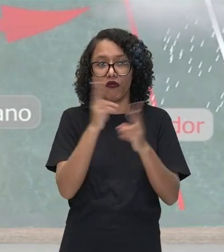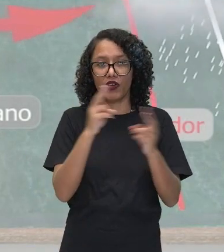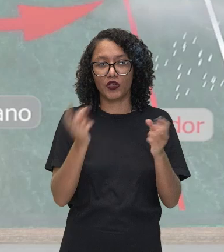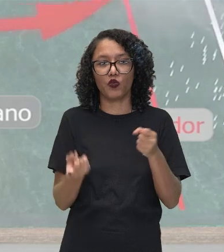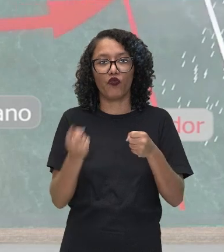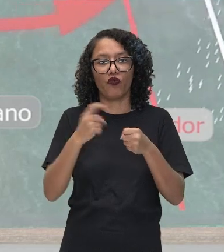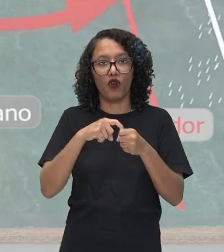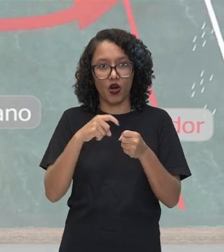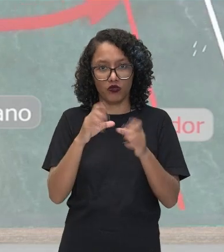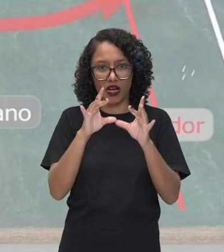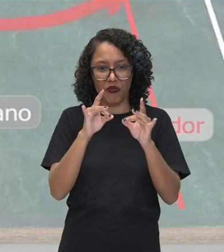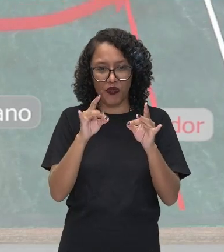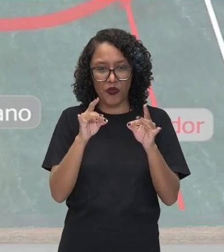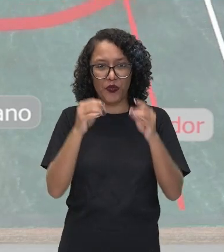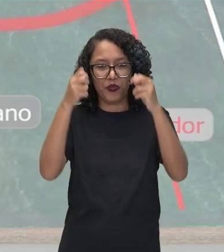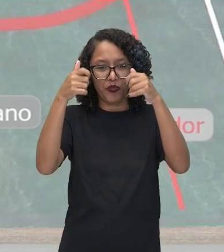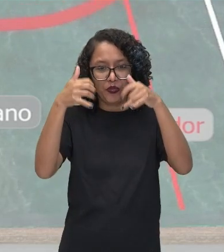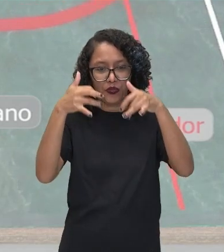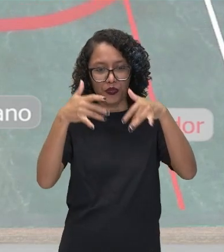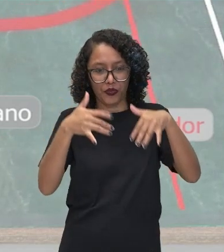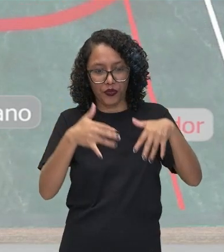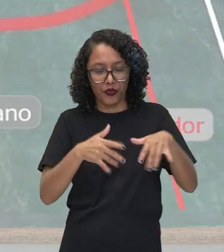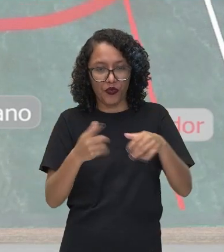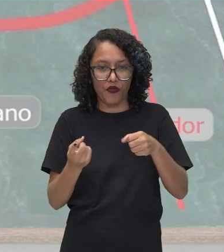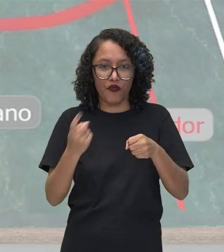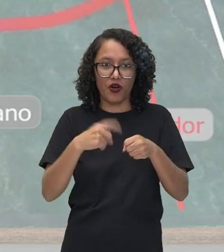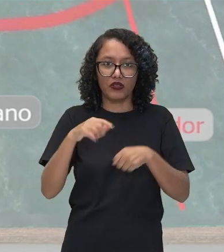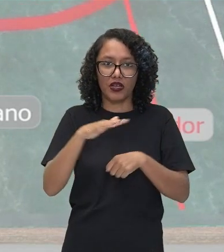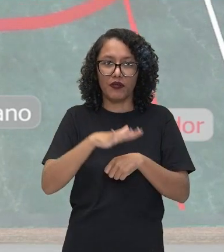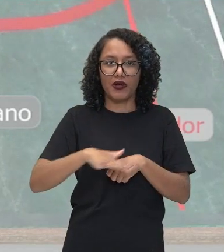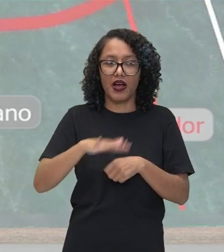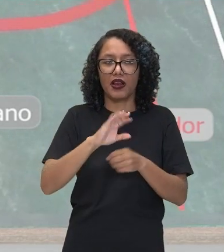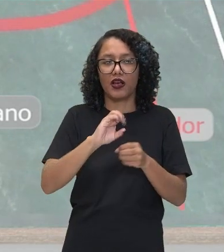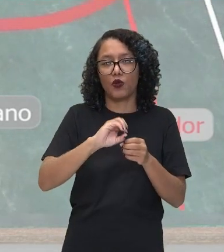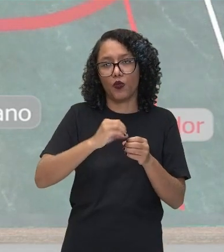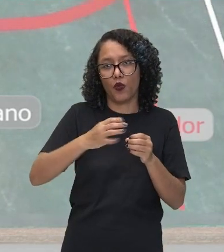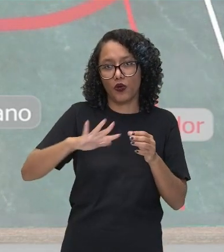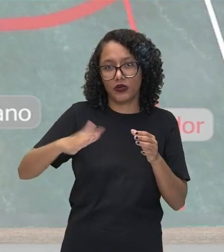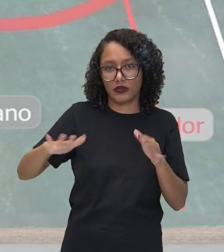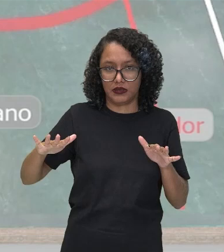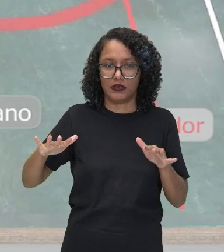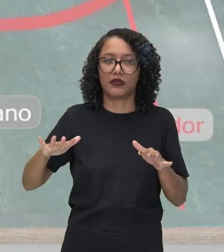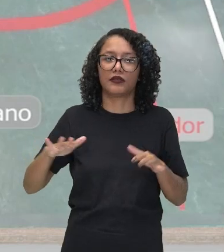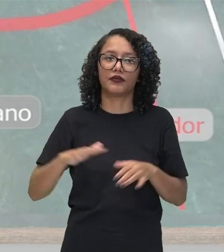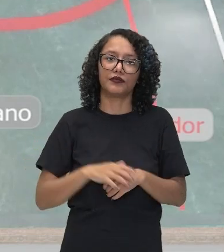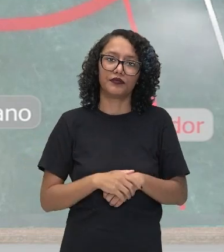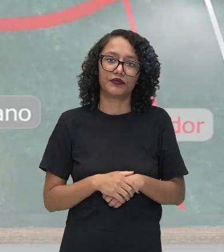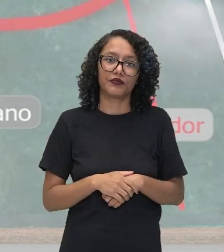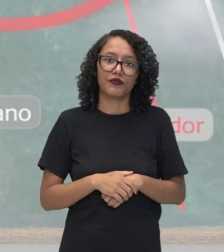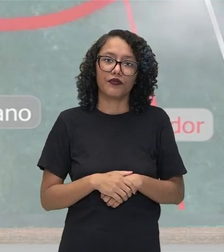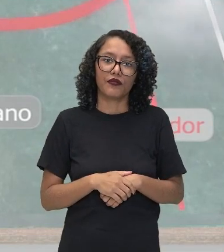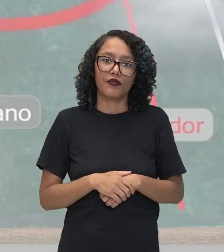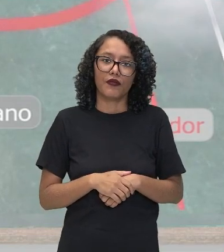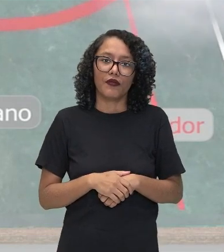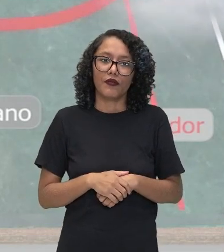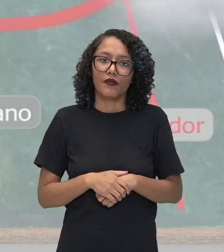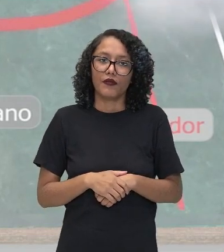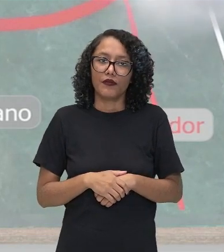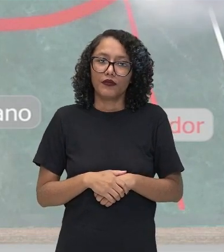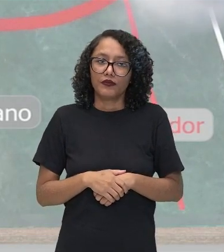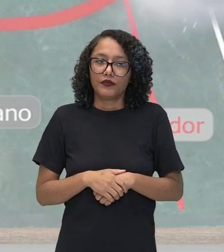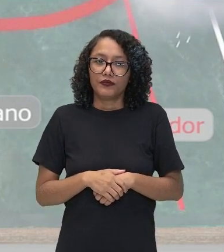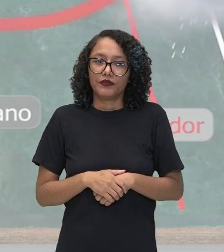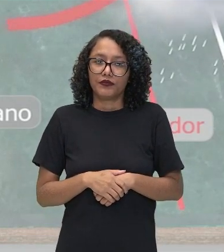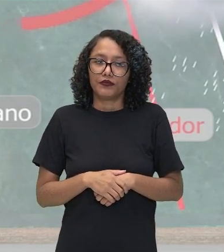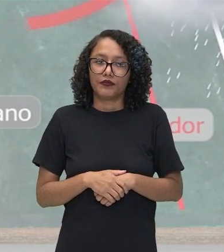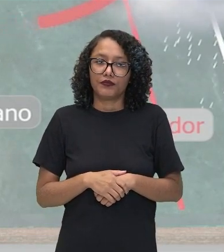essa umidade em direção ao oceano. E isso faz com que haja uma predominância, que essas são as